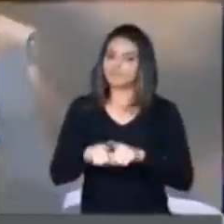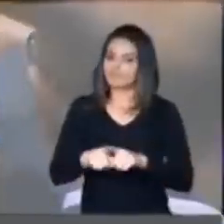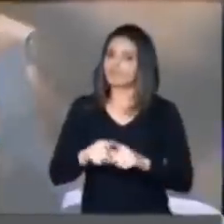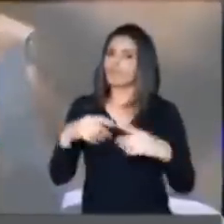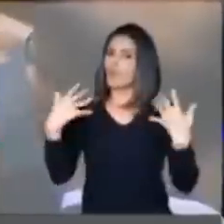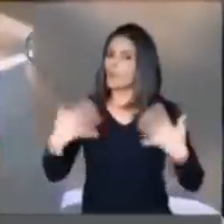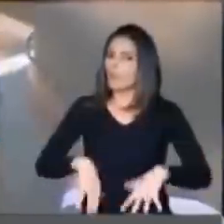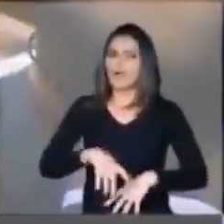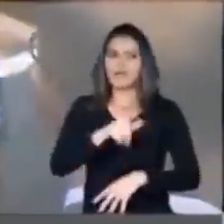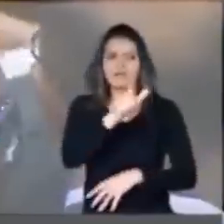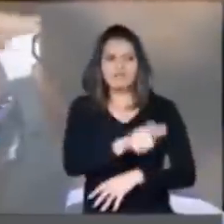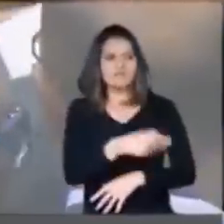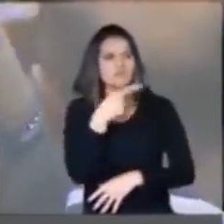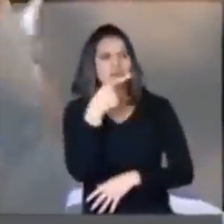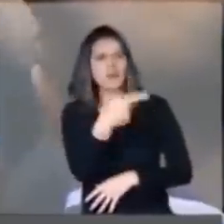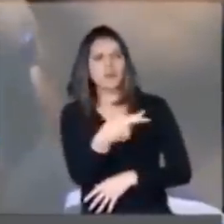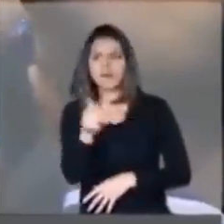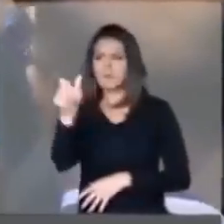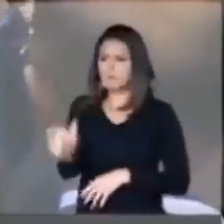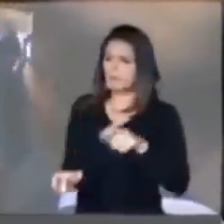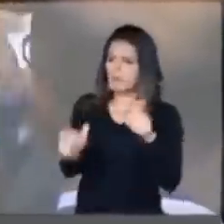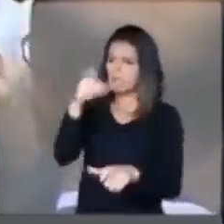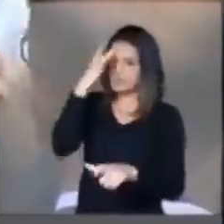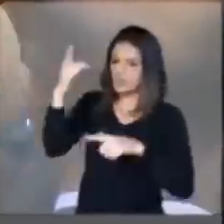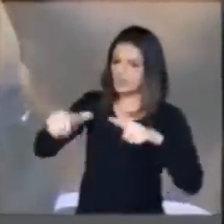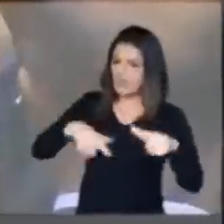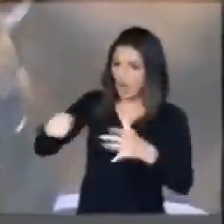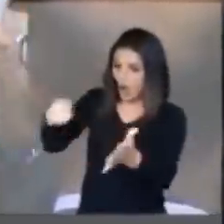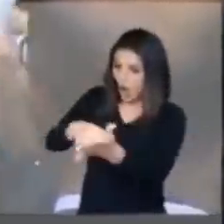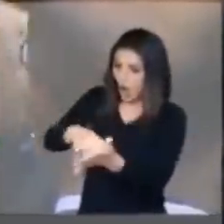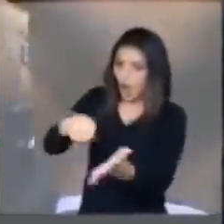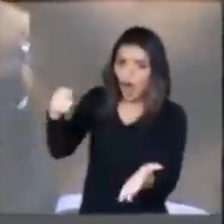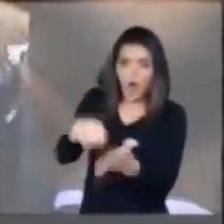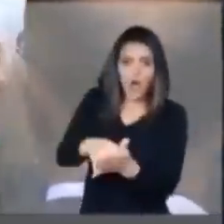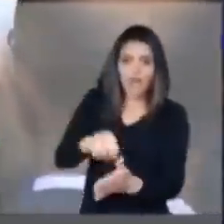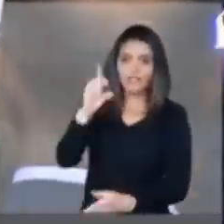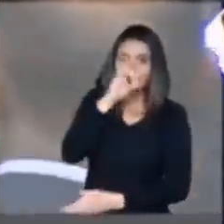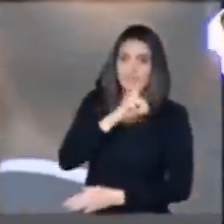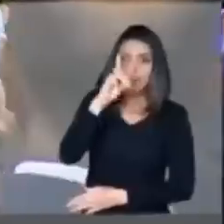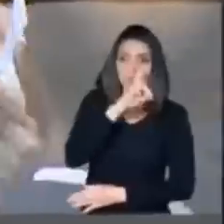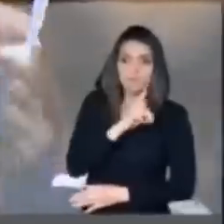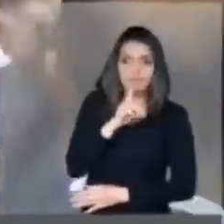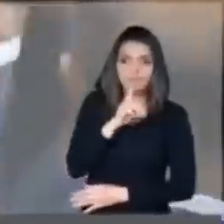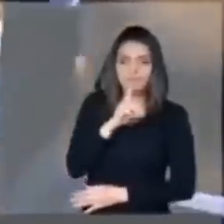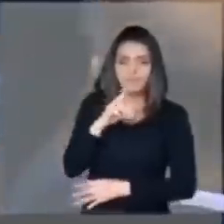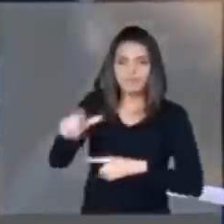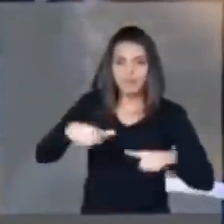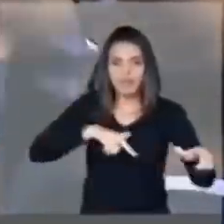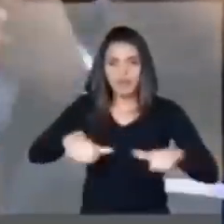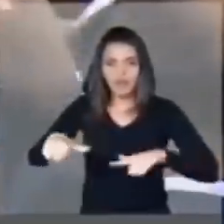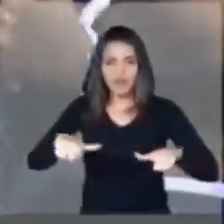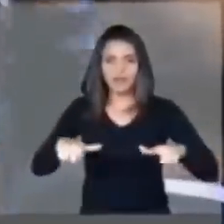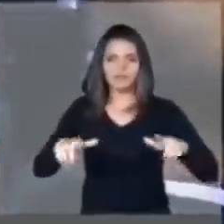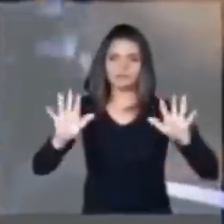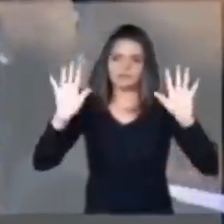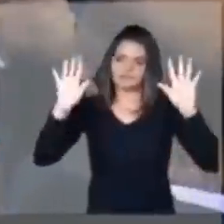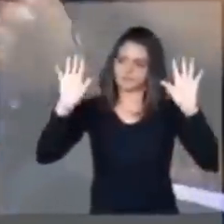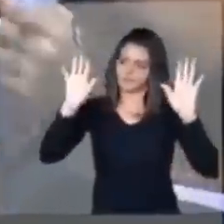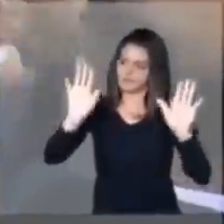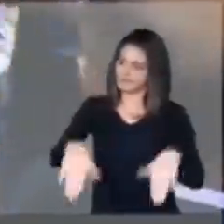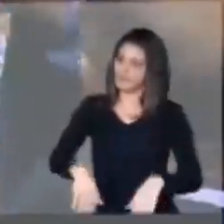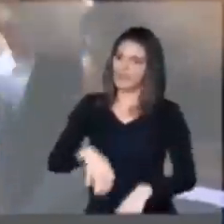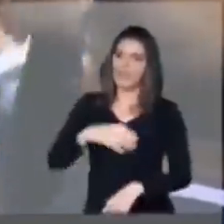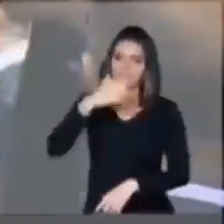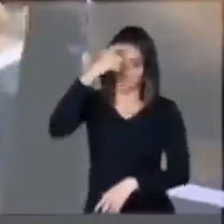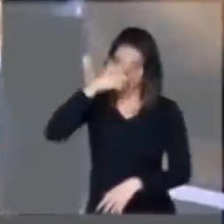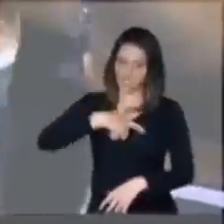ainda disseram que o trabalhador seria obrigado a trabalhar de domingo. Eu renuncio meu mandato se